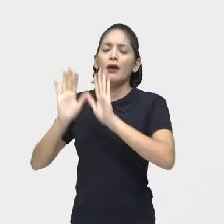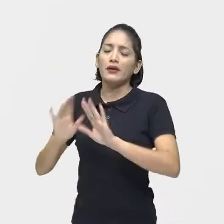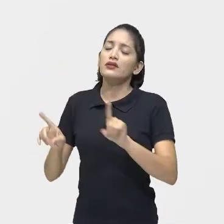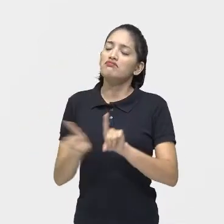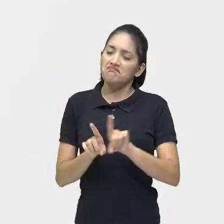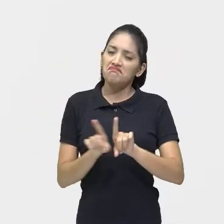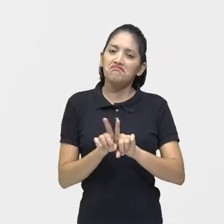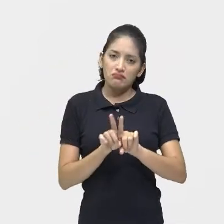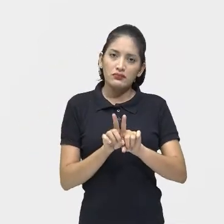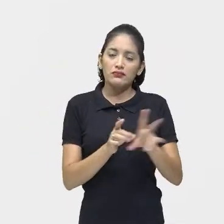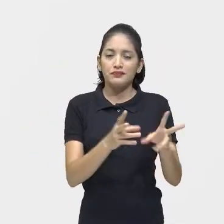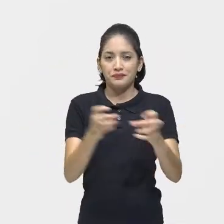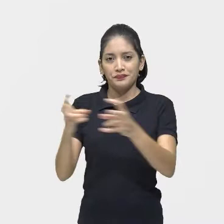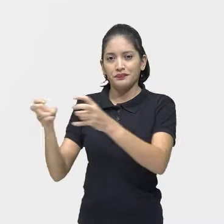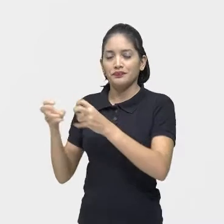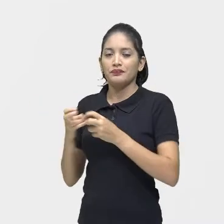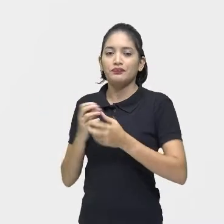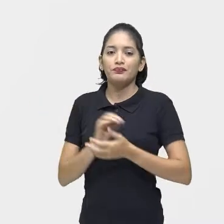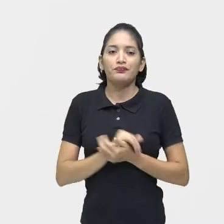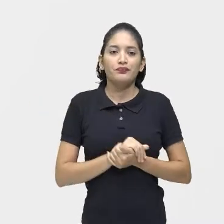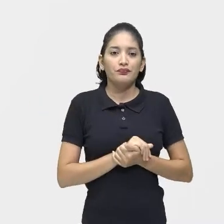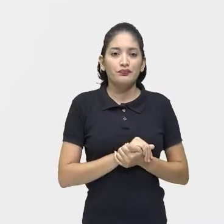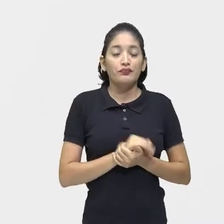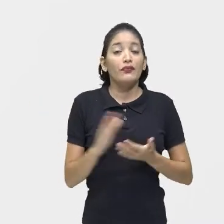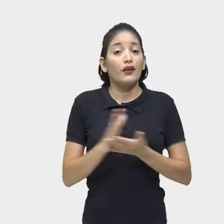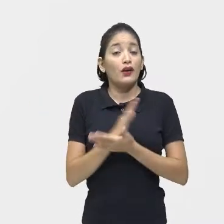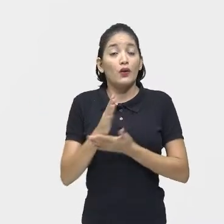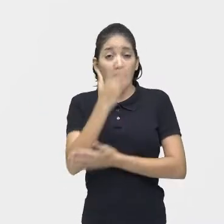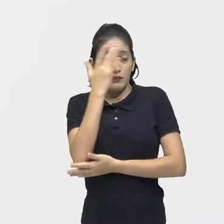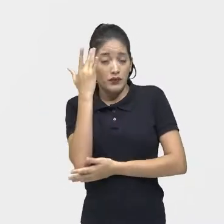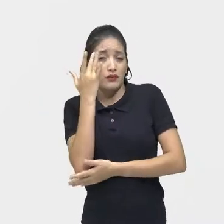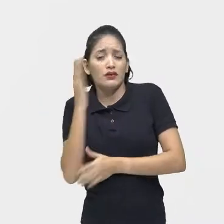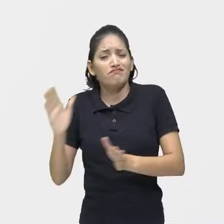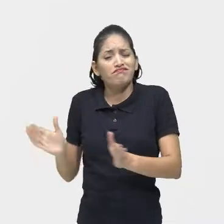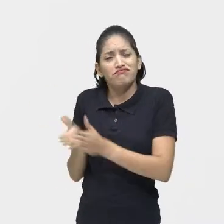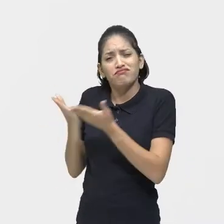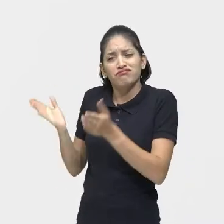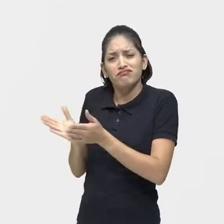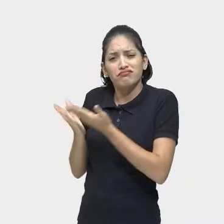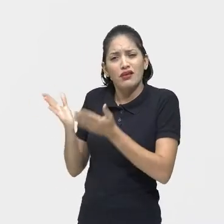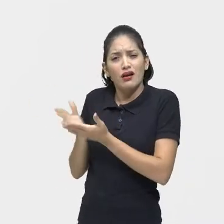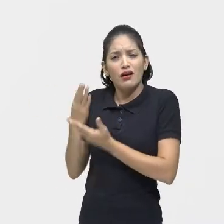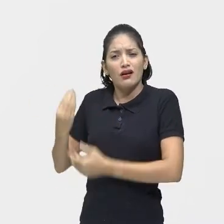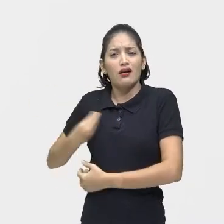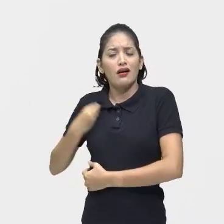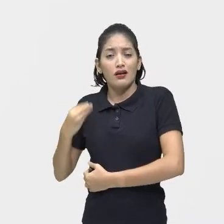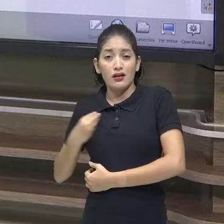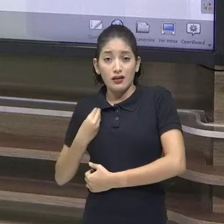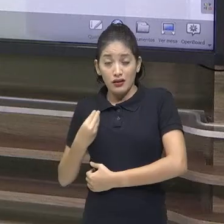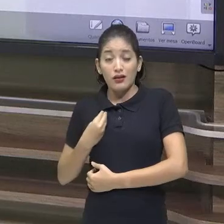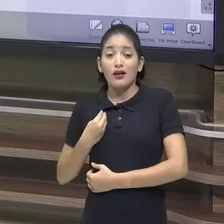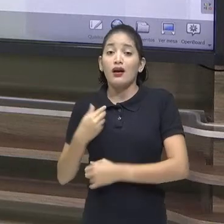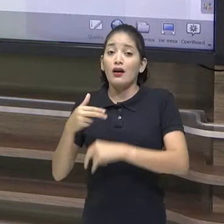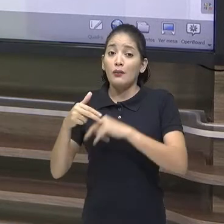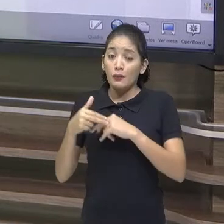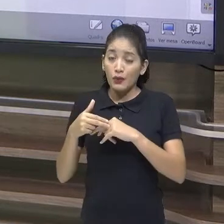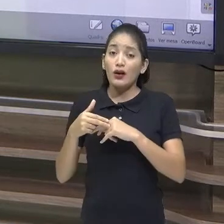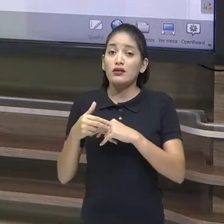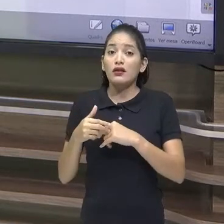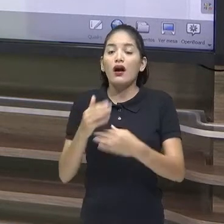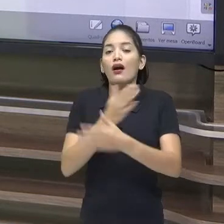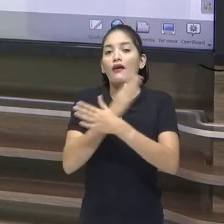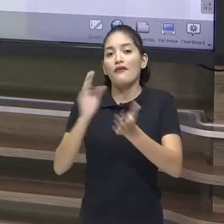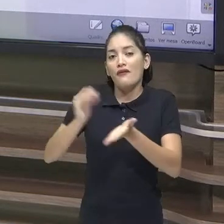também observa, né? Algumas pessoas vivendo em situação de pobreza, isso também pela condição do desemprego,